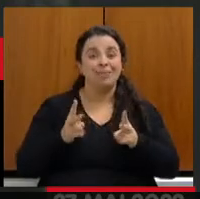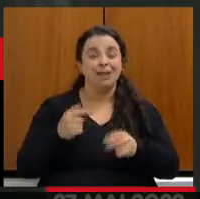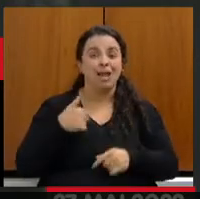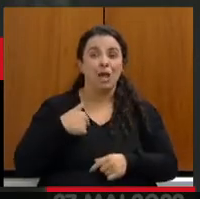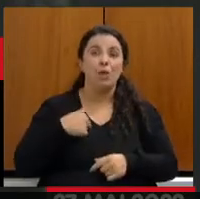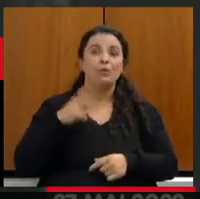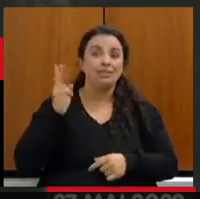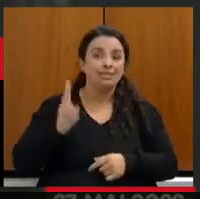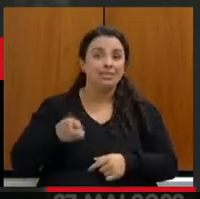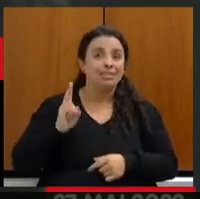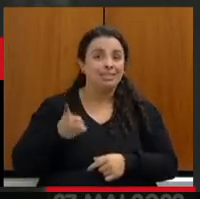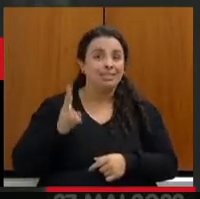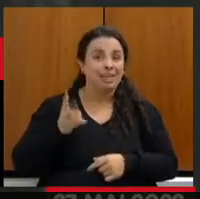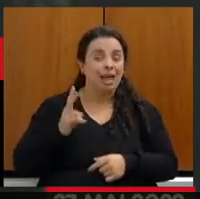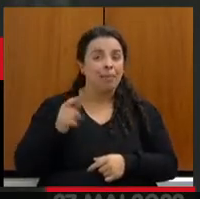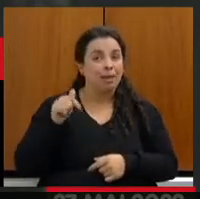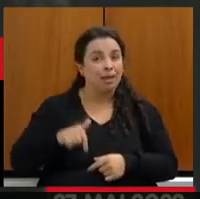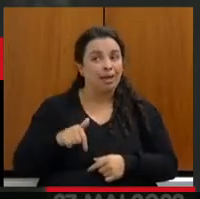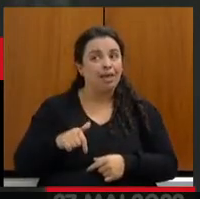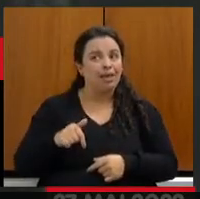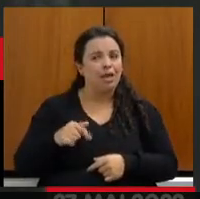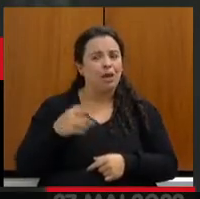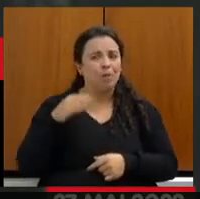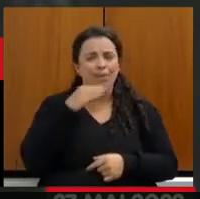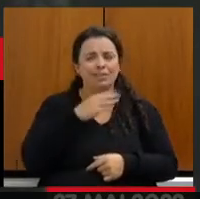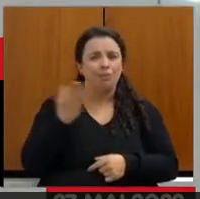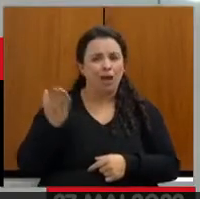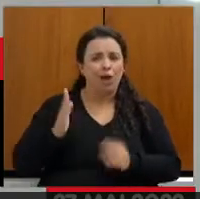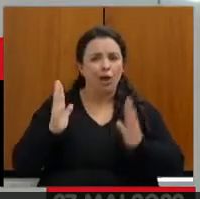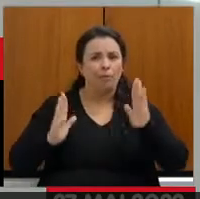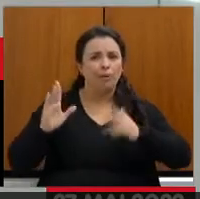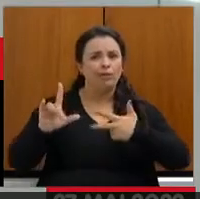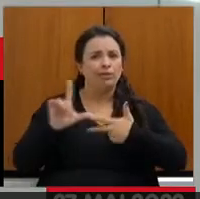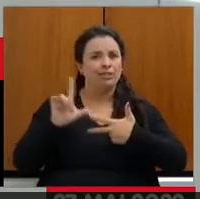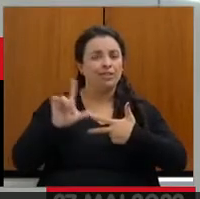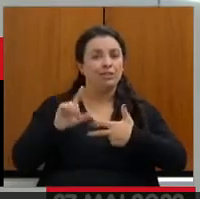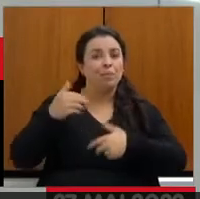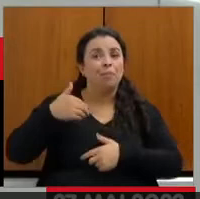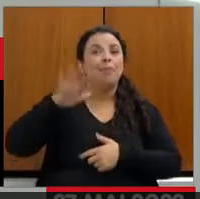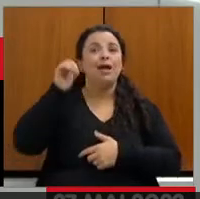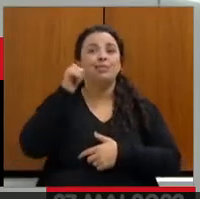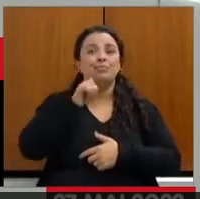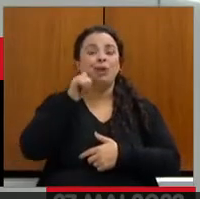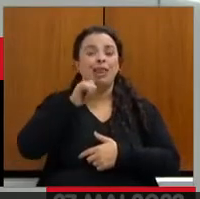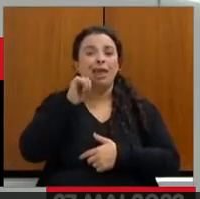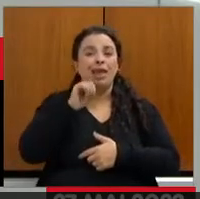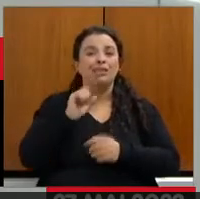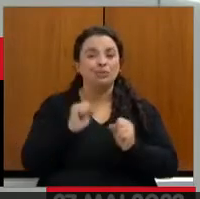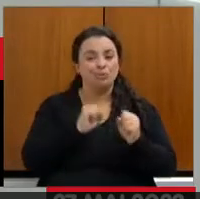que tiveram mais mulheres e eu parabenizo a todas viu Obrigada